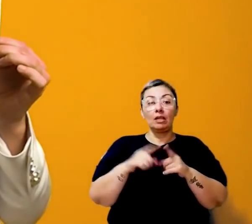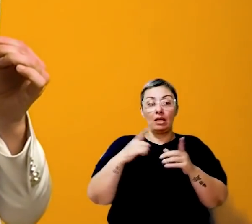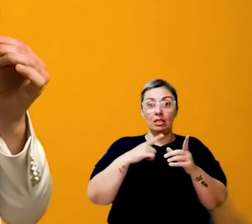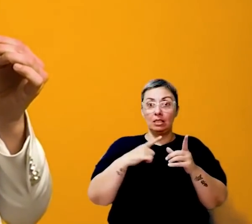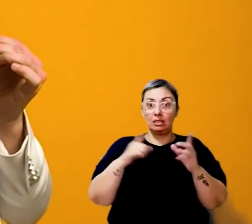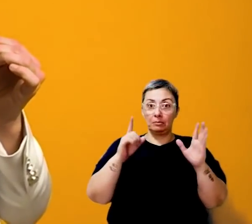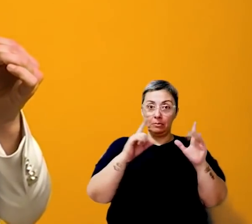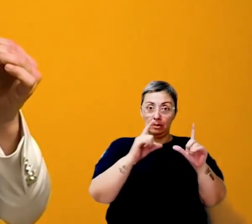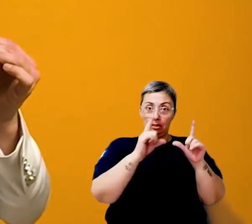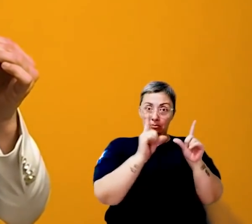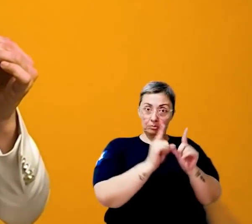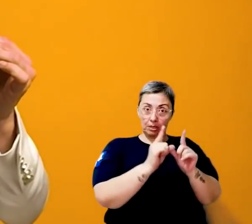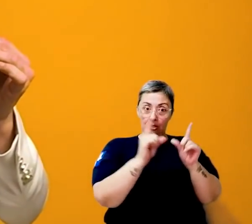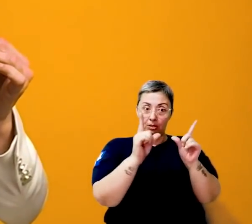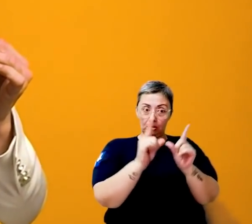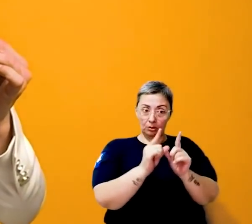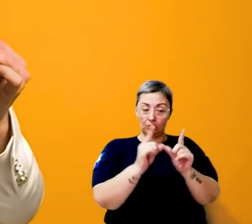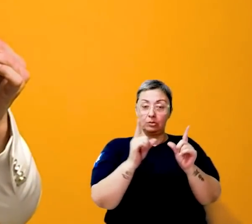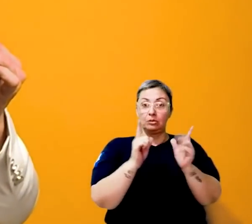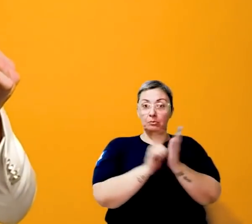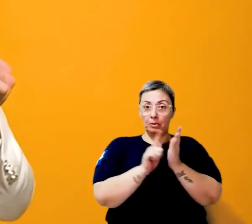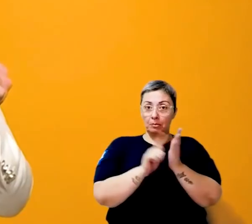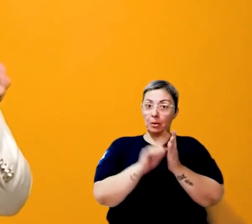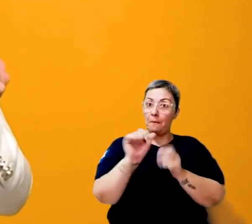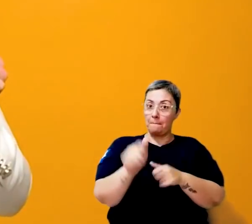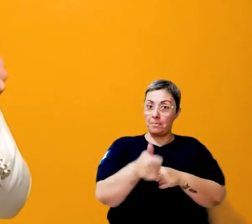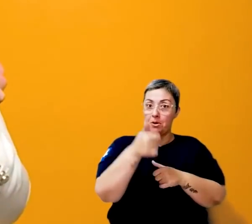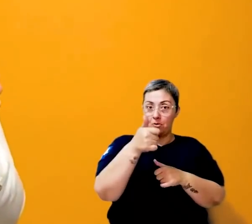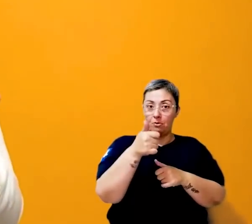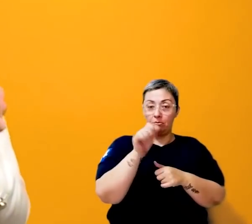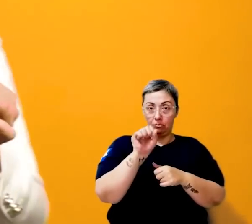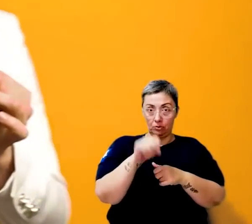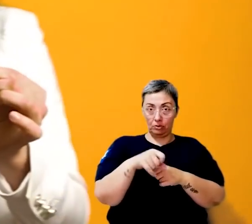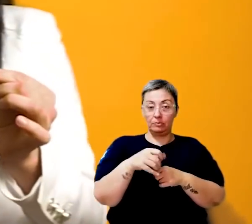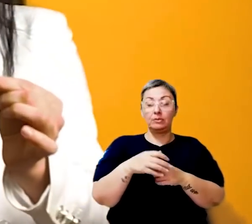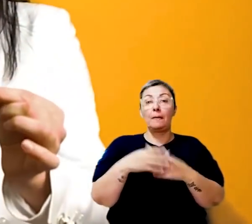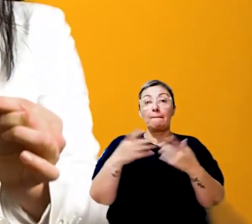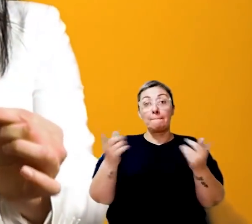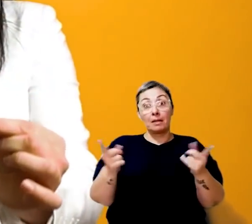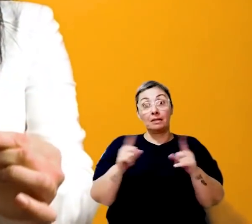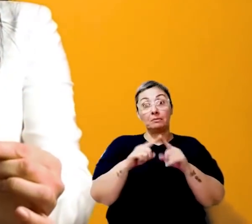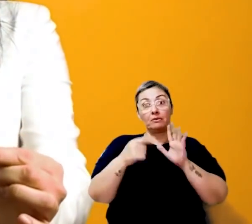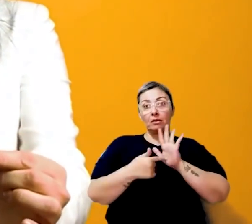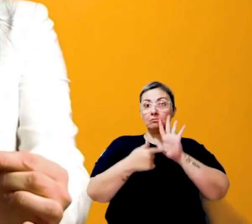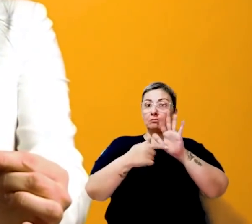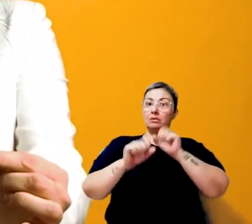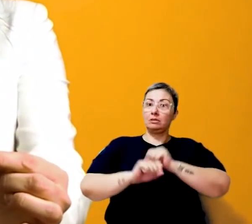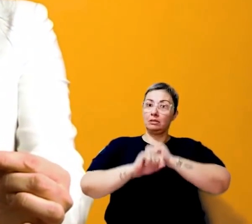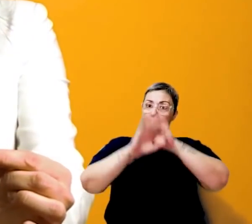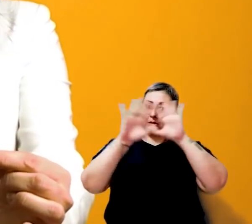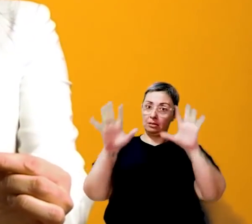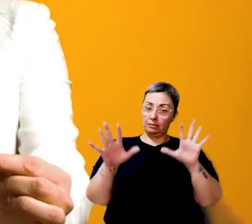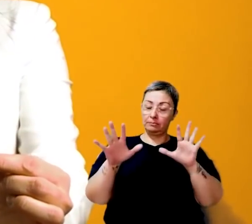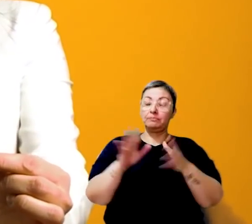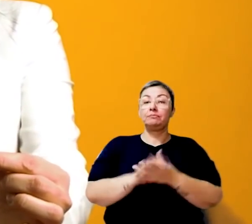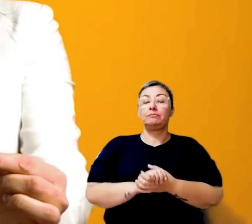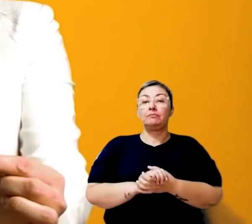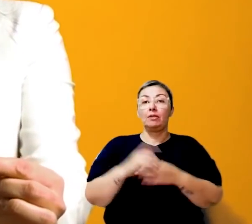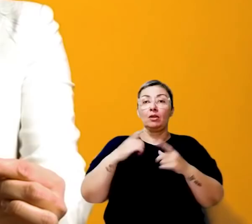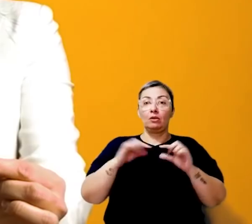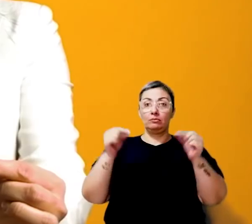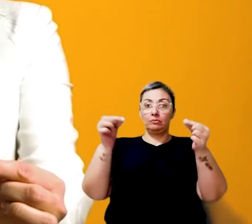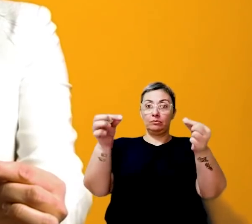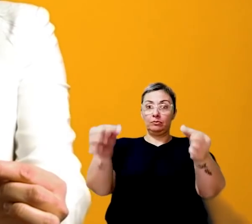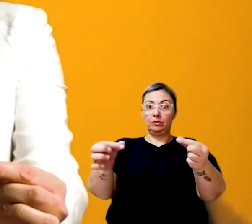Esses pedaços menores de papel é melhor. Mas para que a ilustração fique melhor, então eu vou mostrar para vocês. Aqui eu